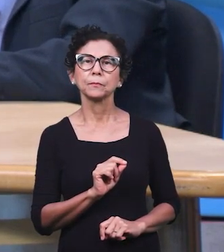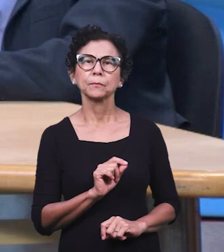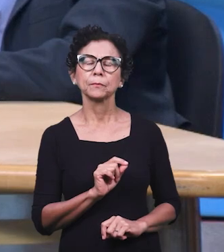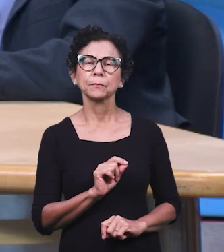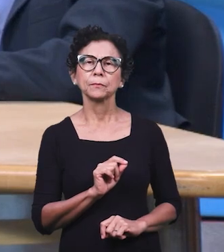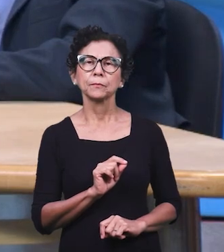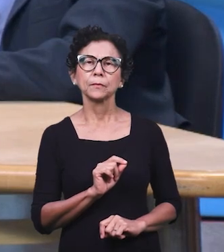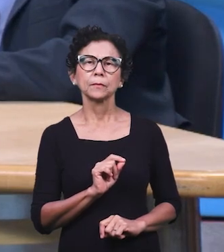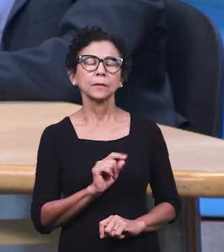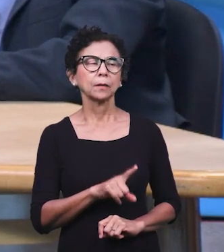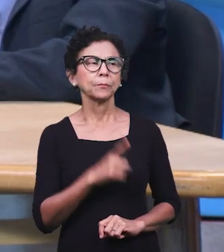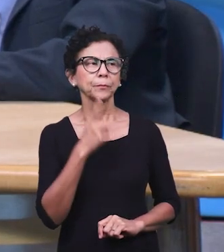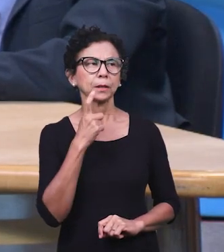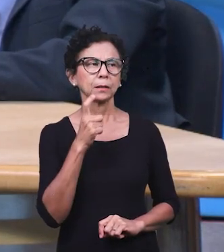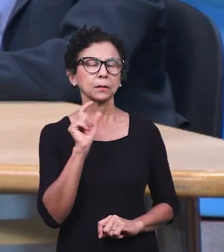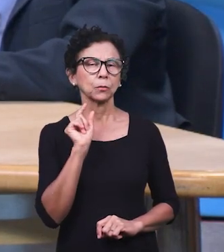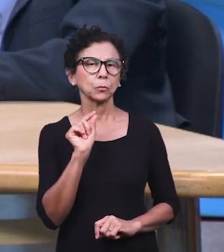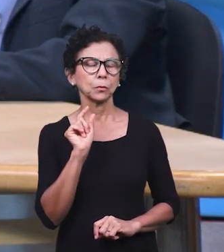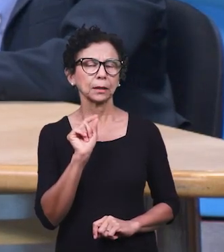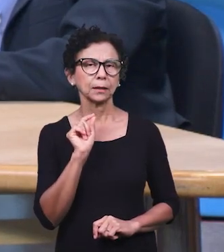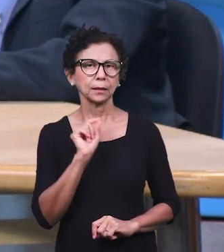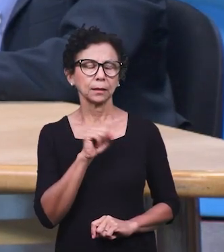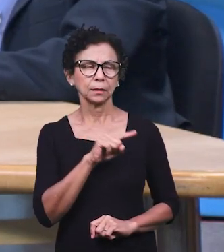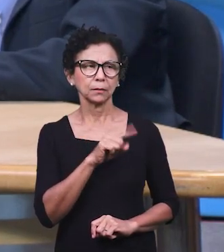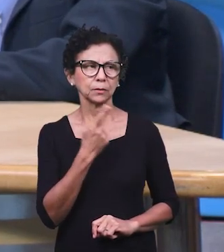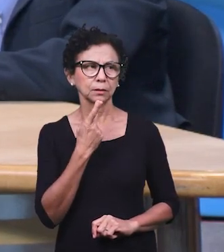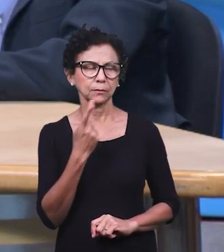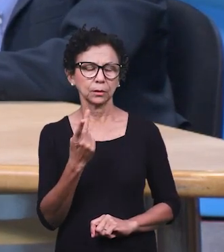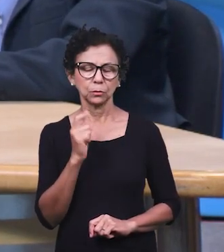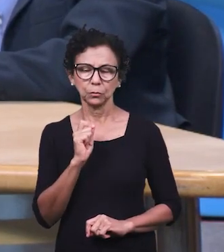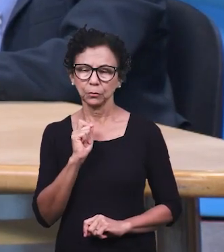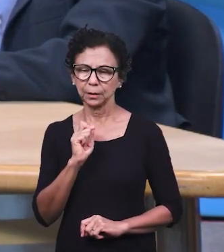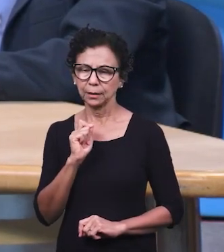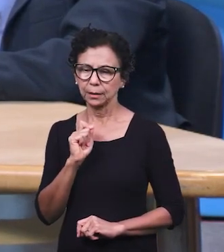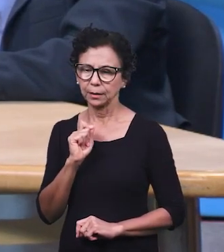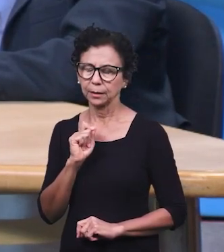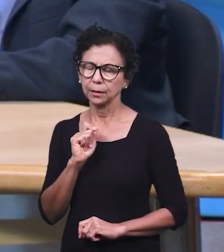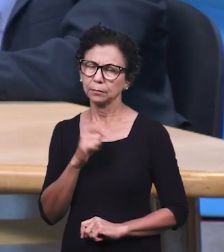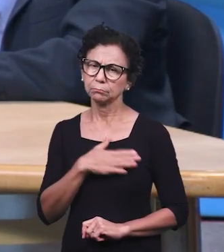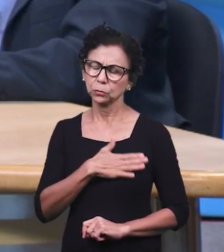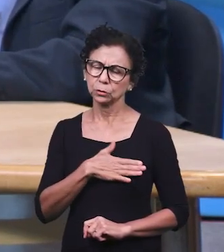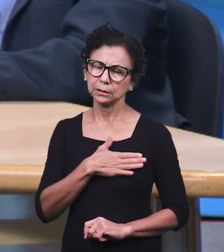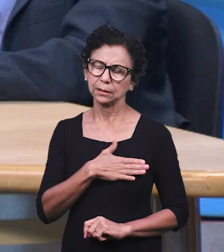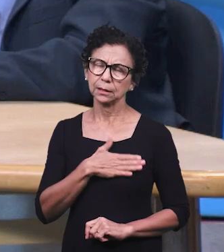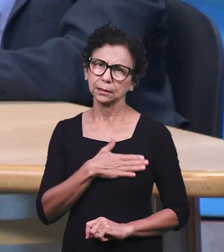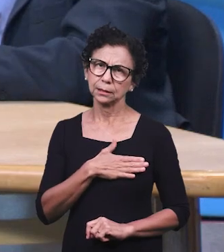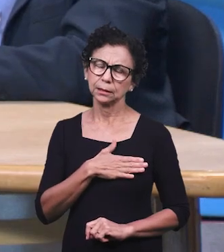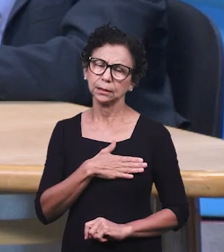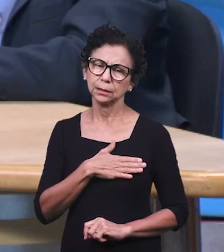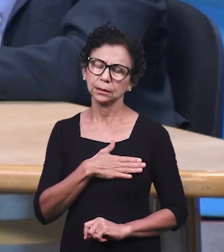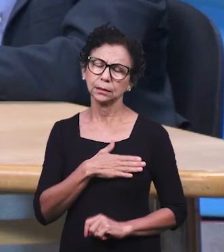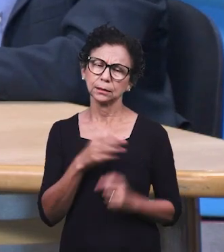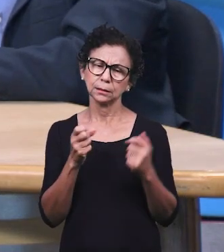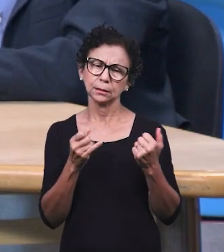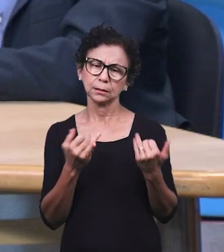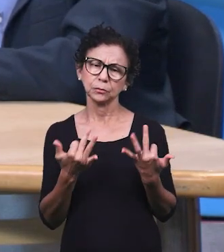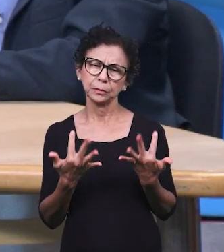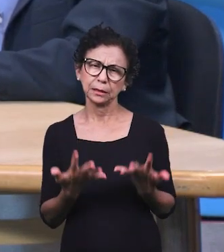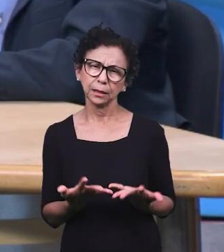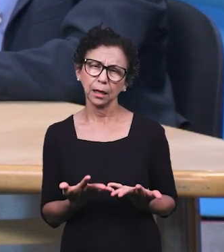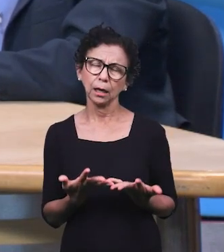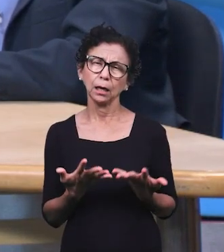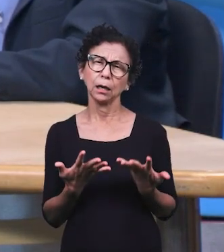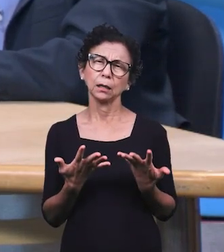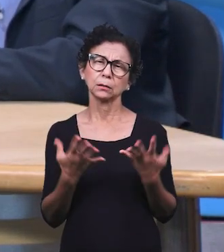durante ali antes, eu achei muito interessante uma coisa que o senhor colocou, e eu queria que fosse falado aqui com